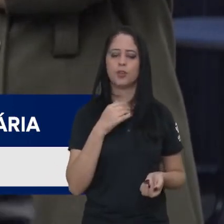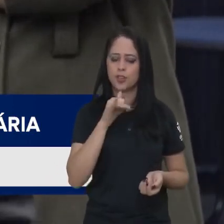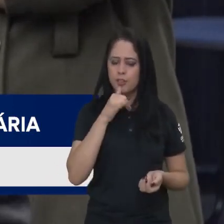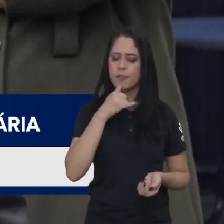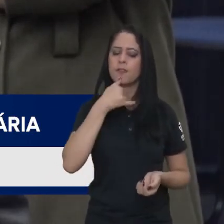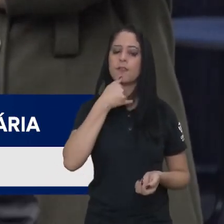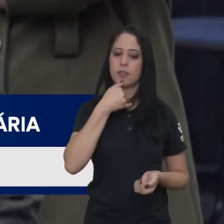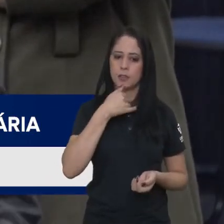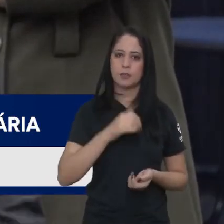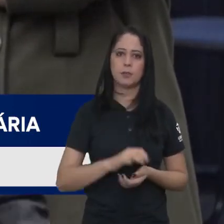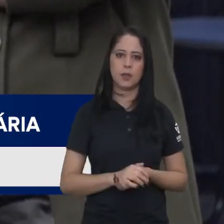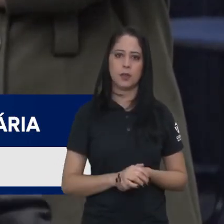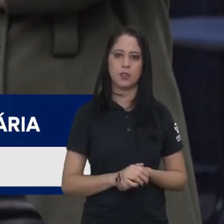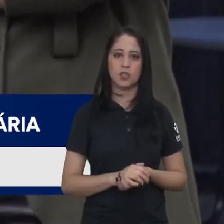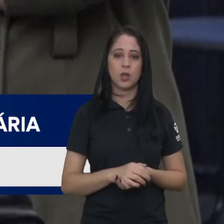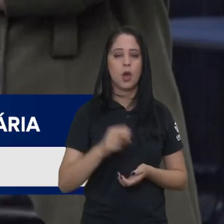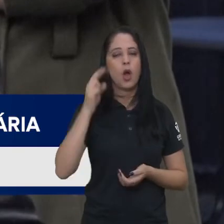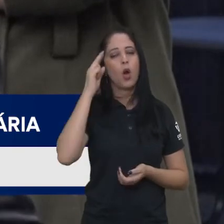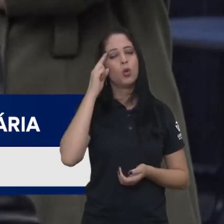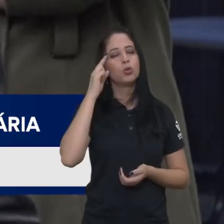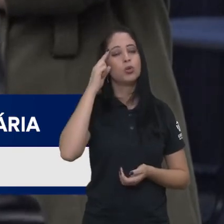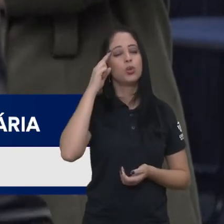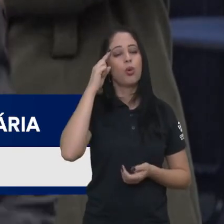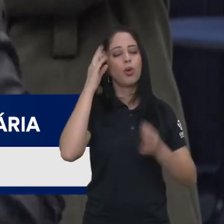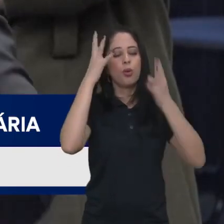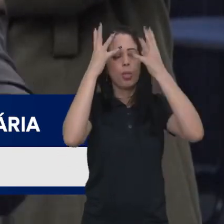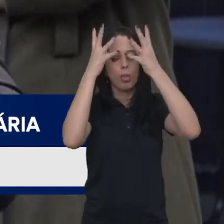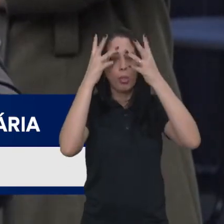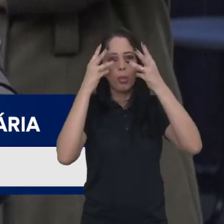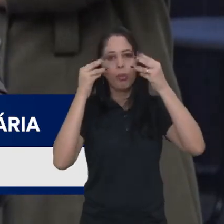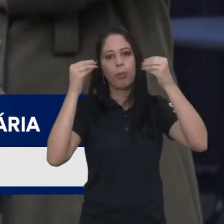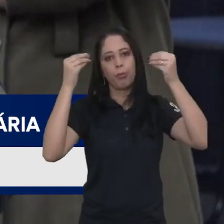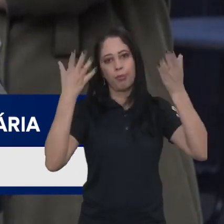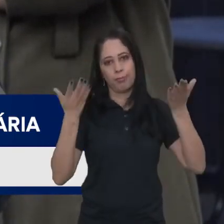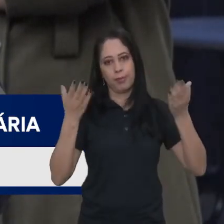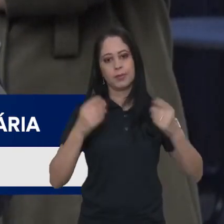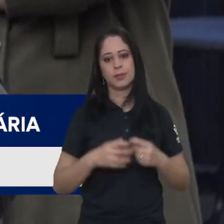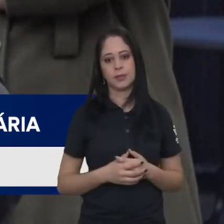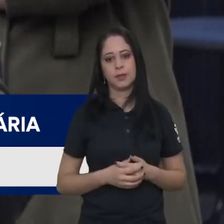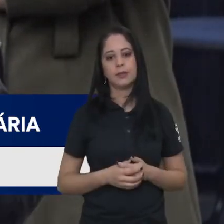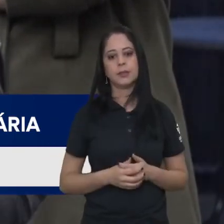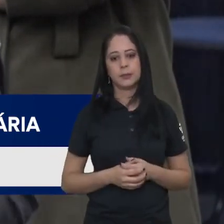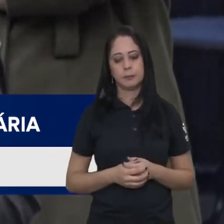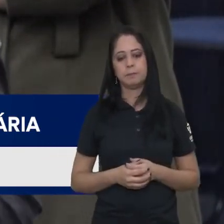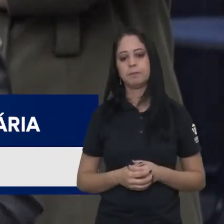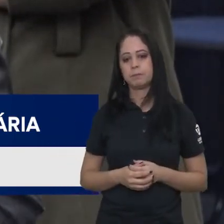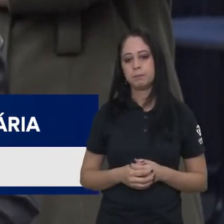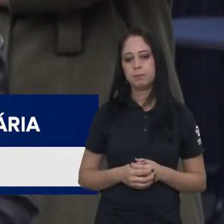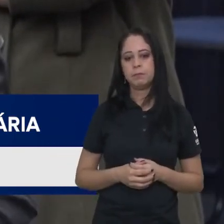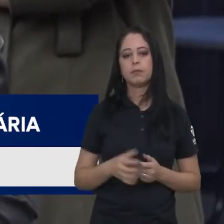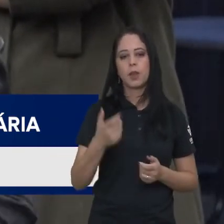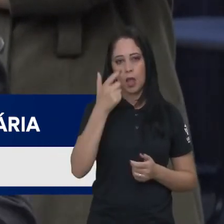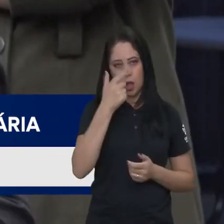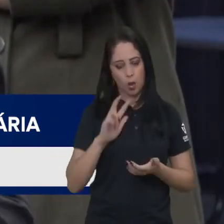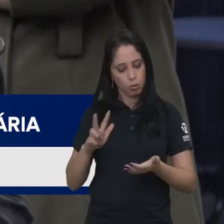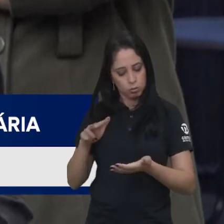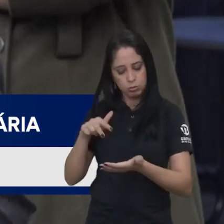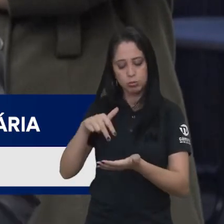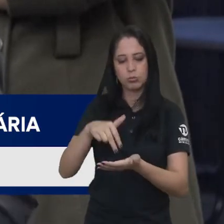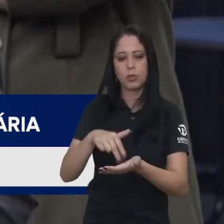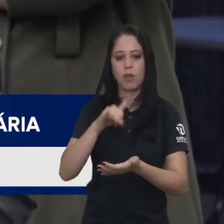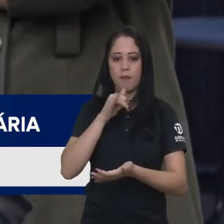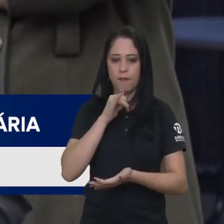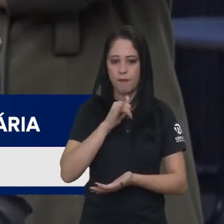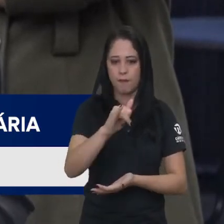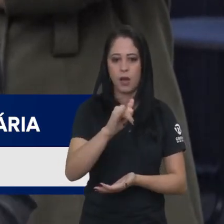e, infelizmente, acaba com o sonho de uma família. Então, é isso aí. queria deixar esse meu encaminhamento